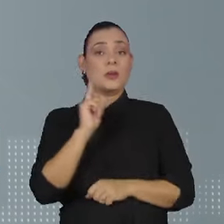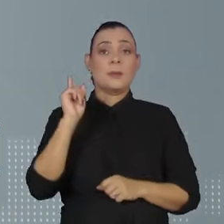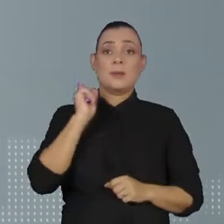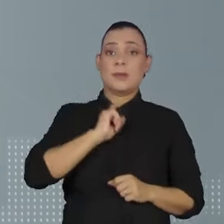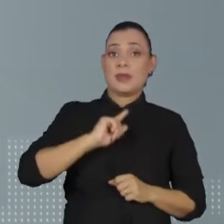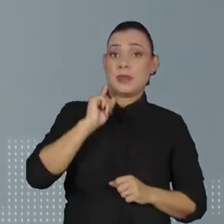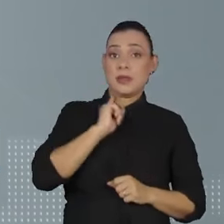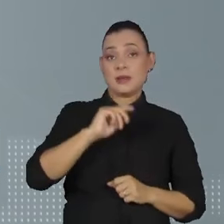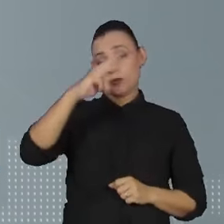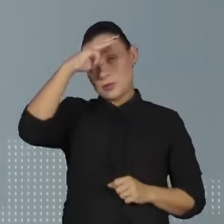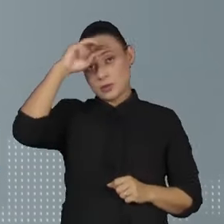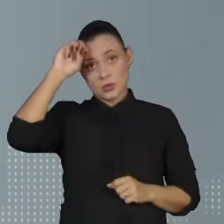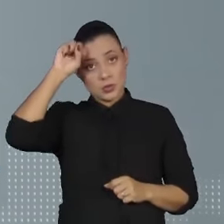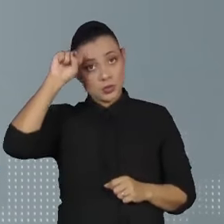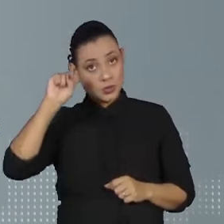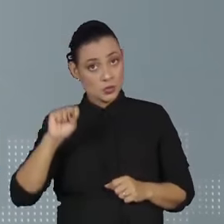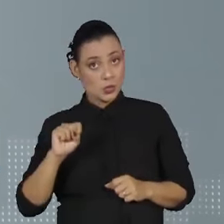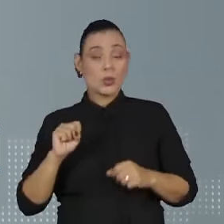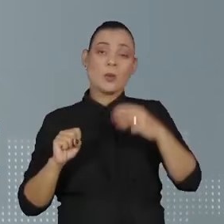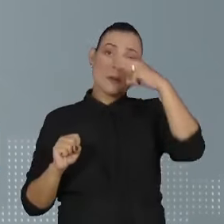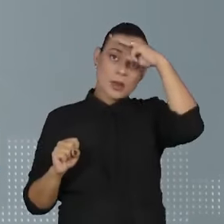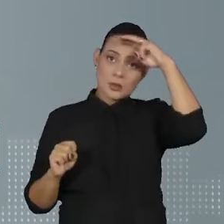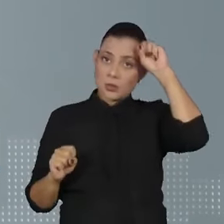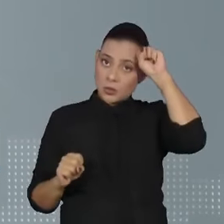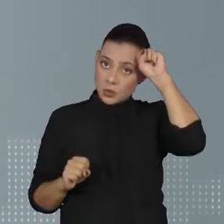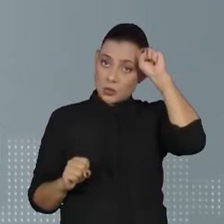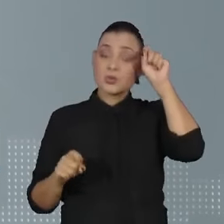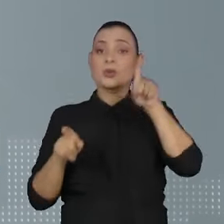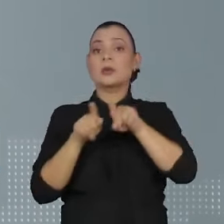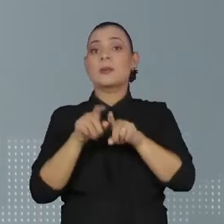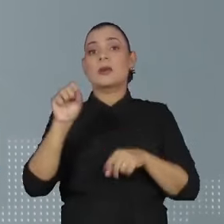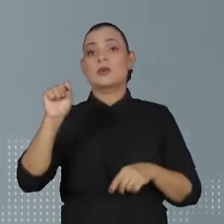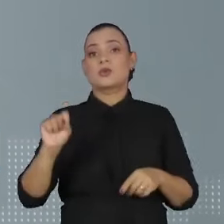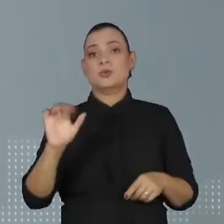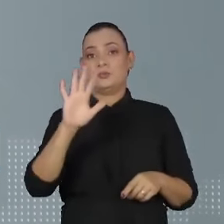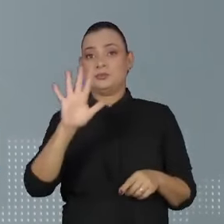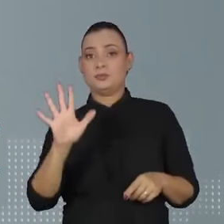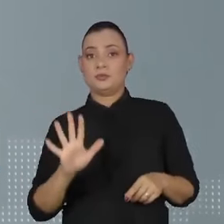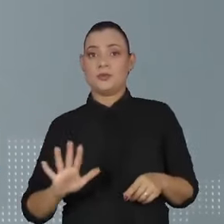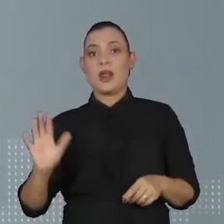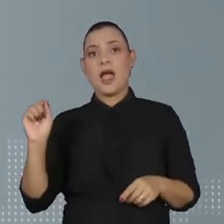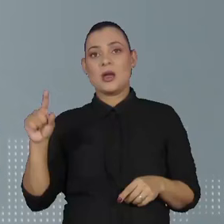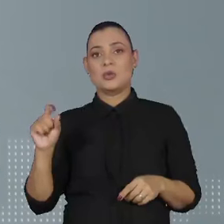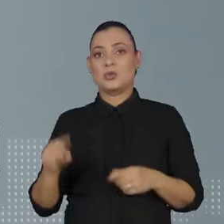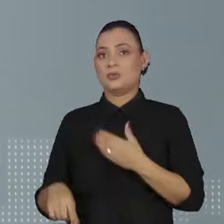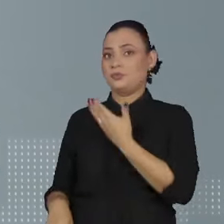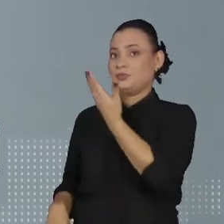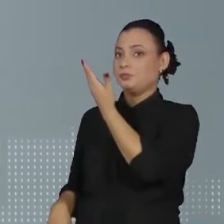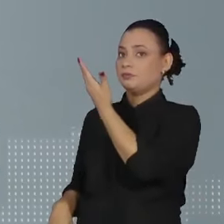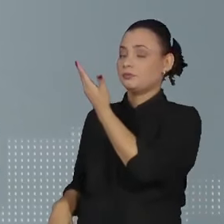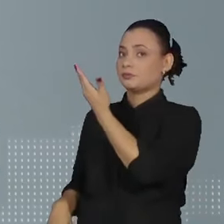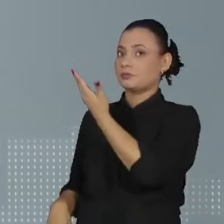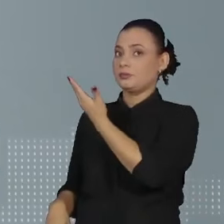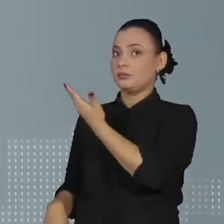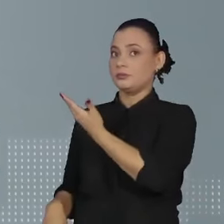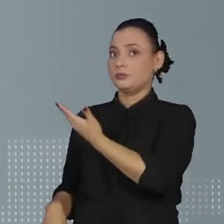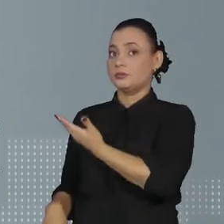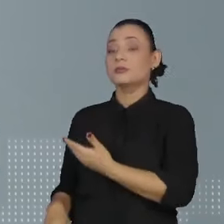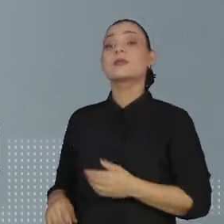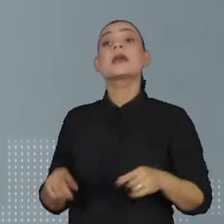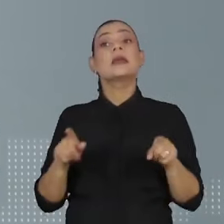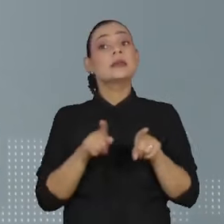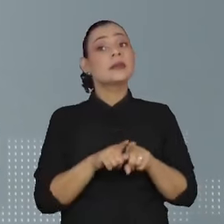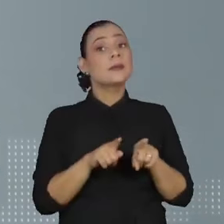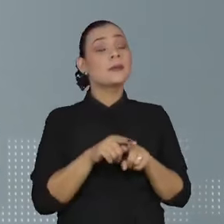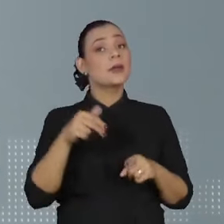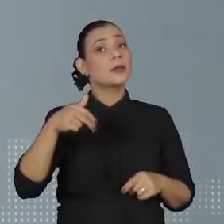Gerais Mato Grosso do Sul Mato Grosso e a região sul do país o declínio da temperatura vai chegar também à região